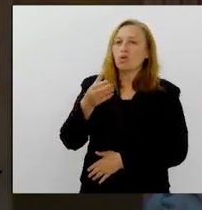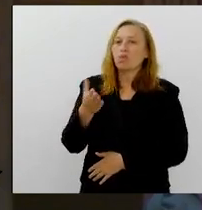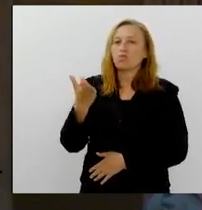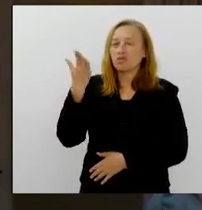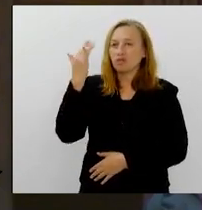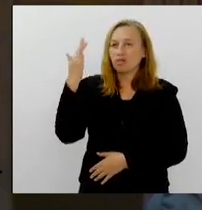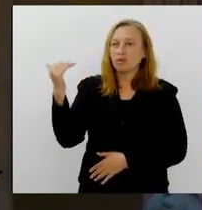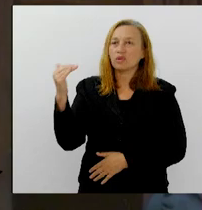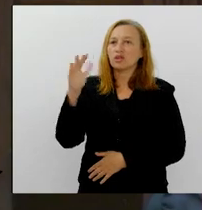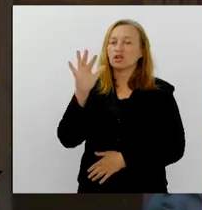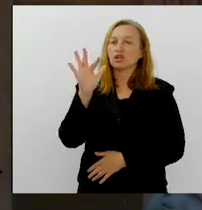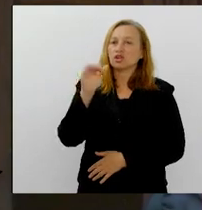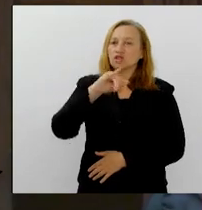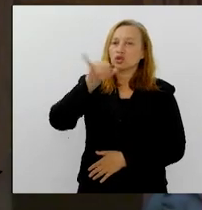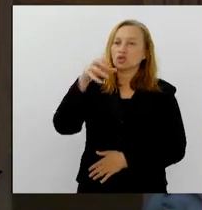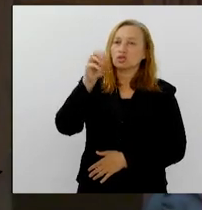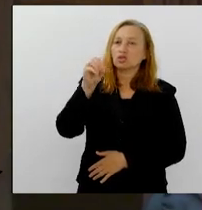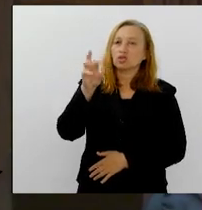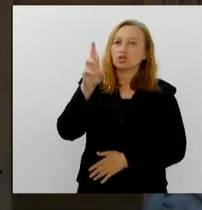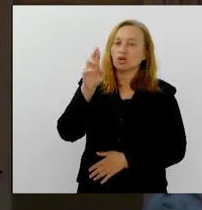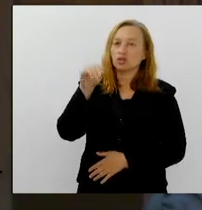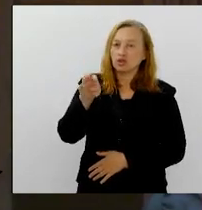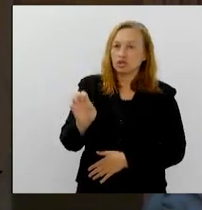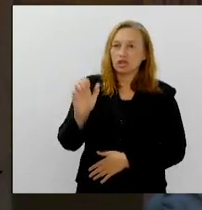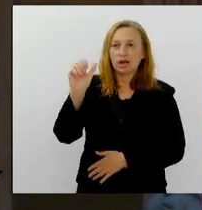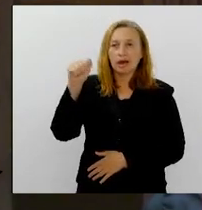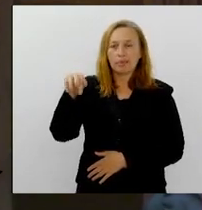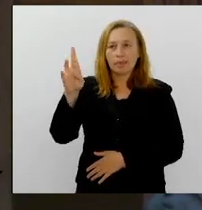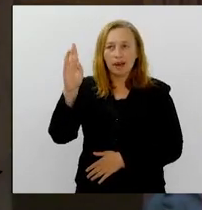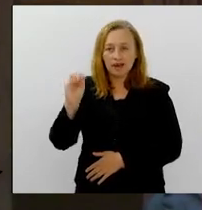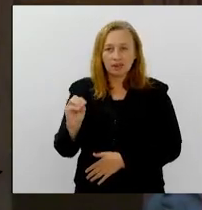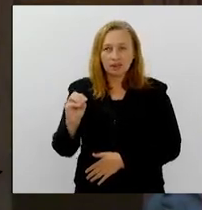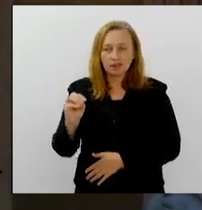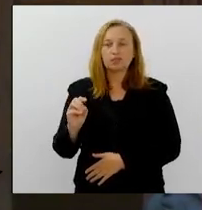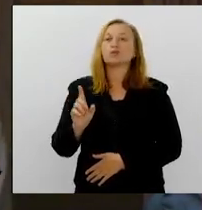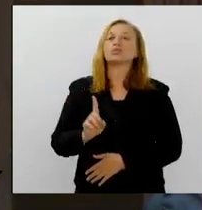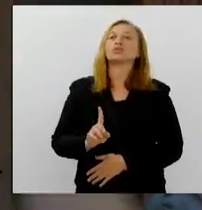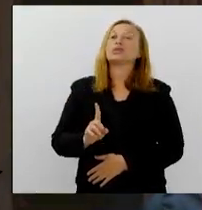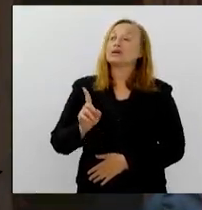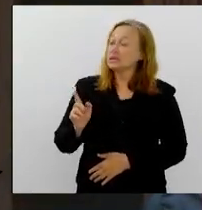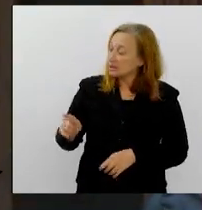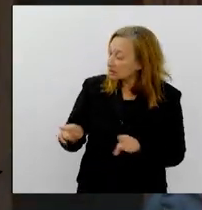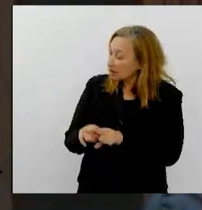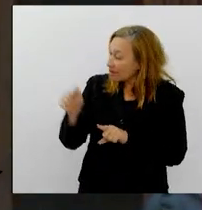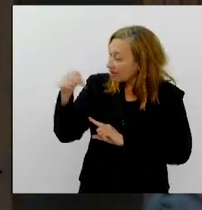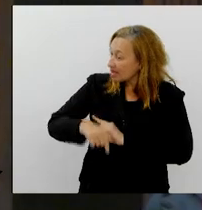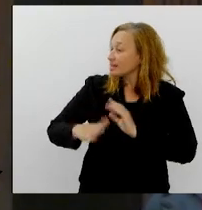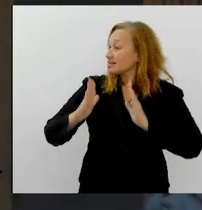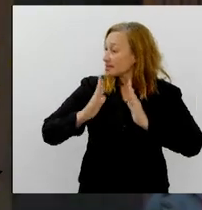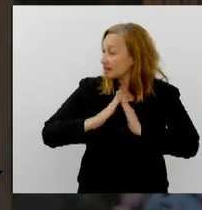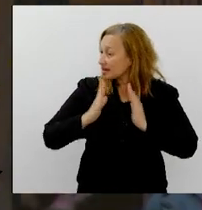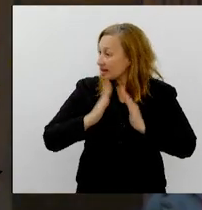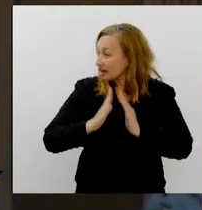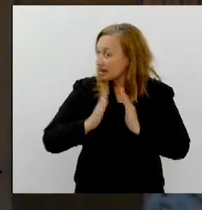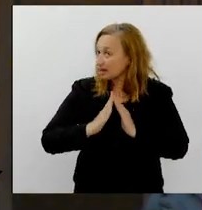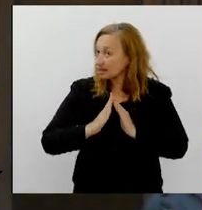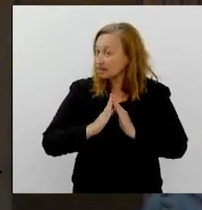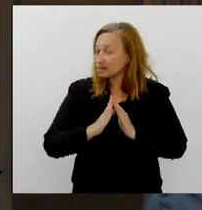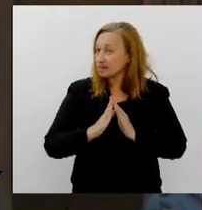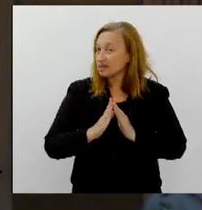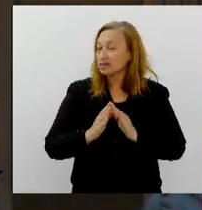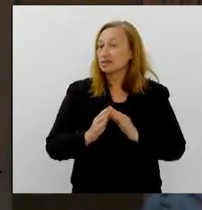Amado, que também aqui nessa casa, lá naqueles anos 40, aqui nesse